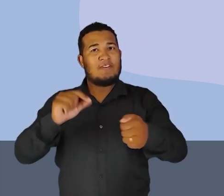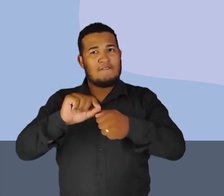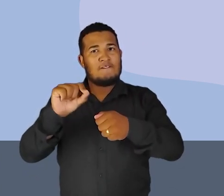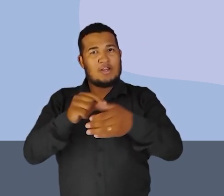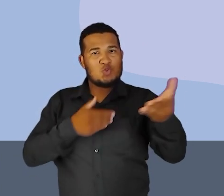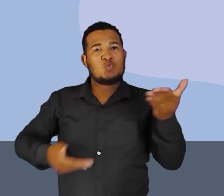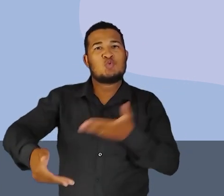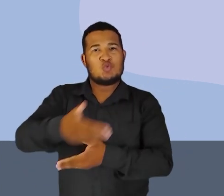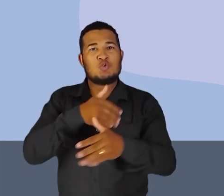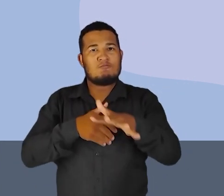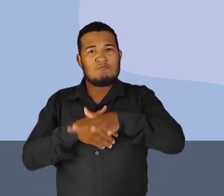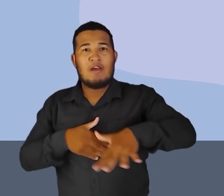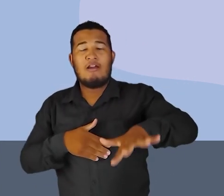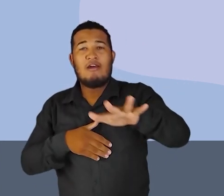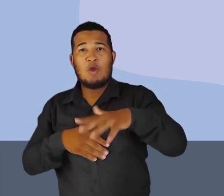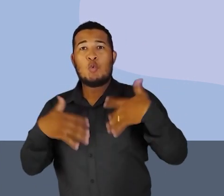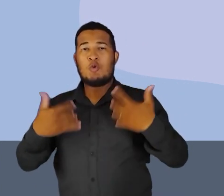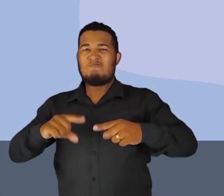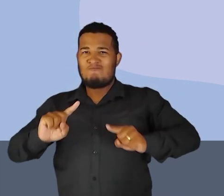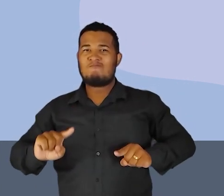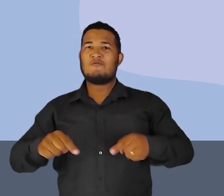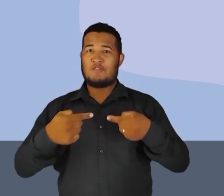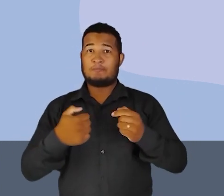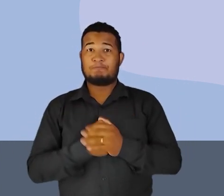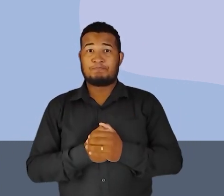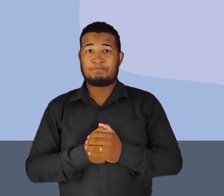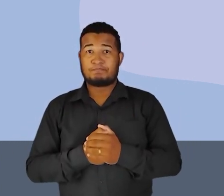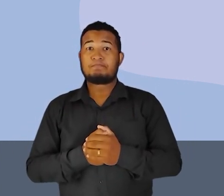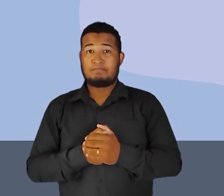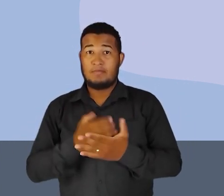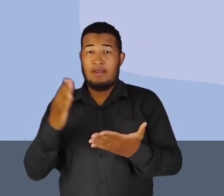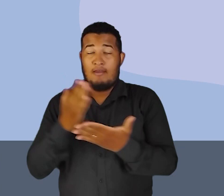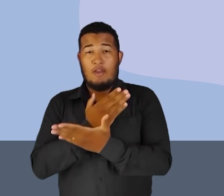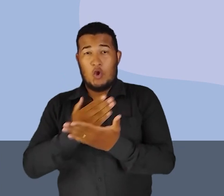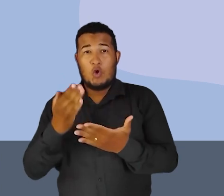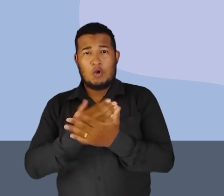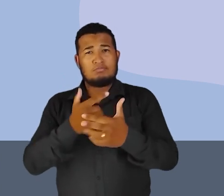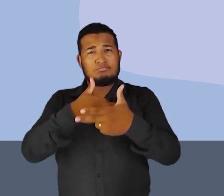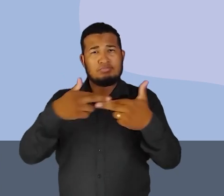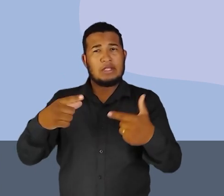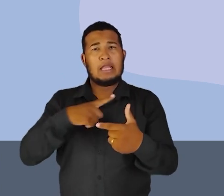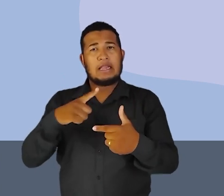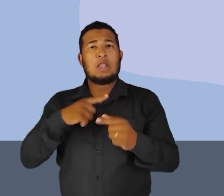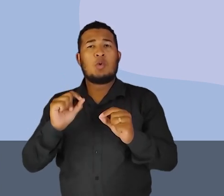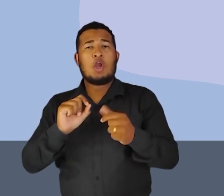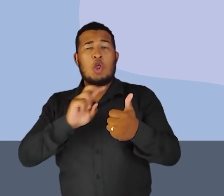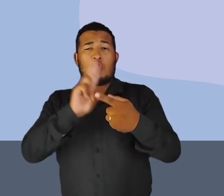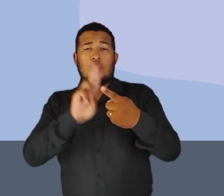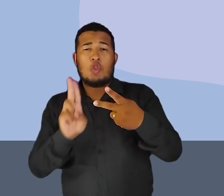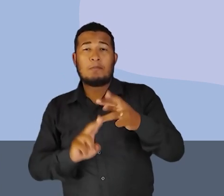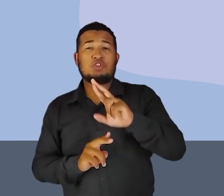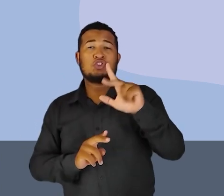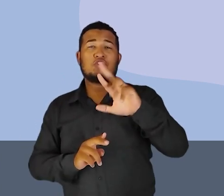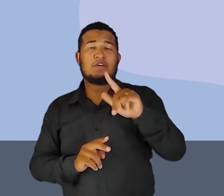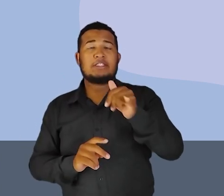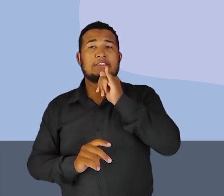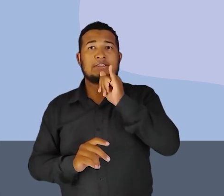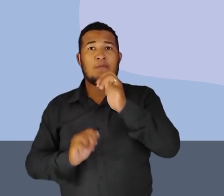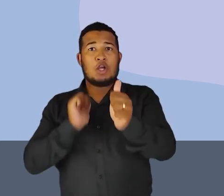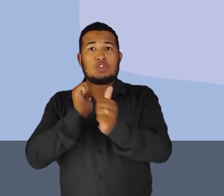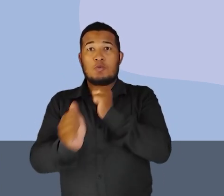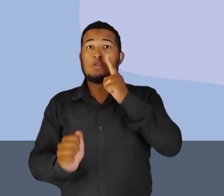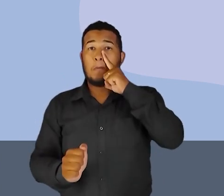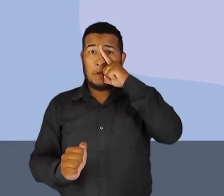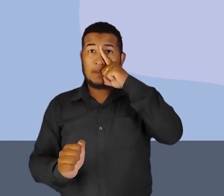interage com um ambiente desafiador. Algumas dessas práticas costumam receber outras denominações, como esportes